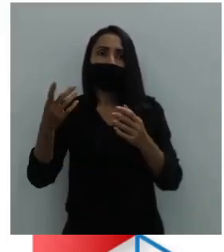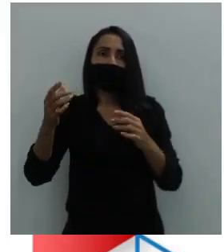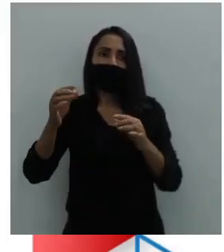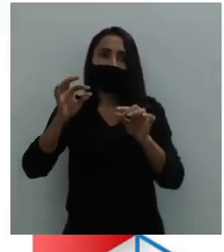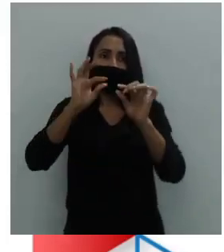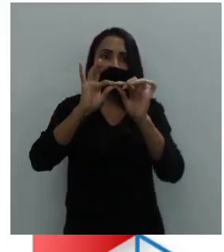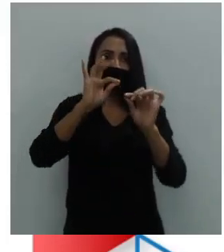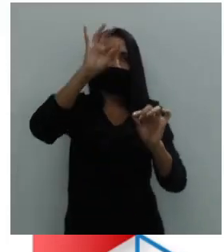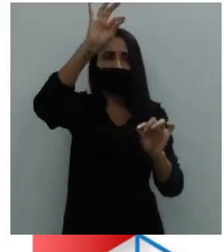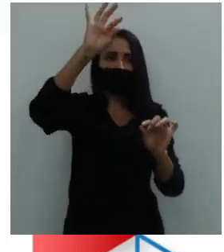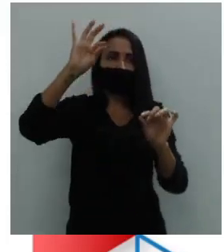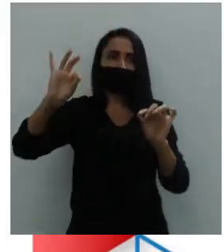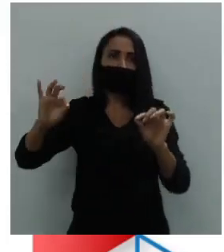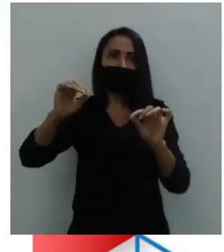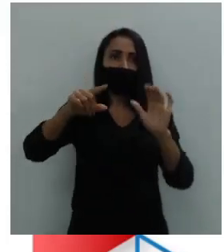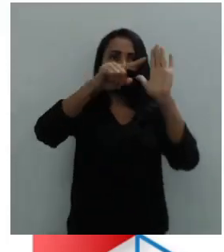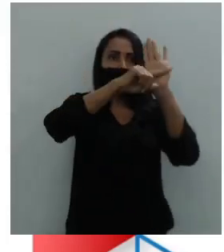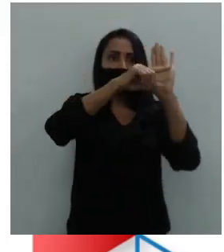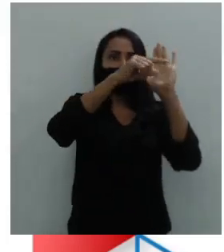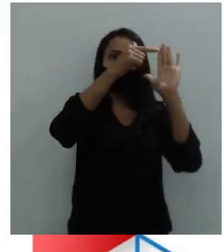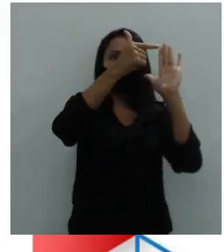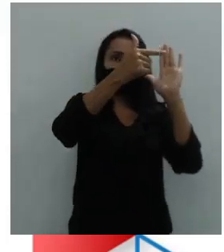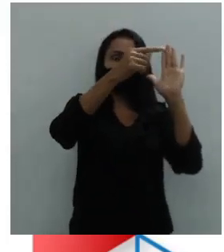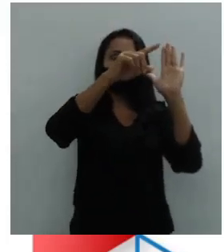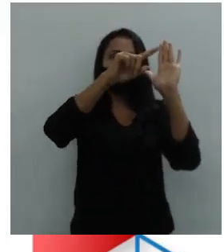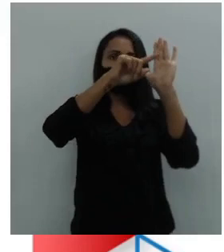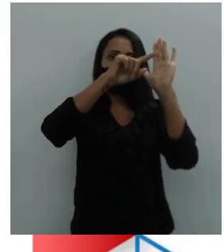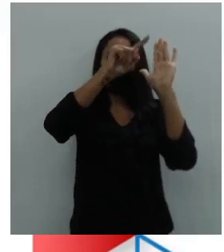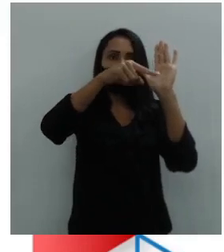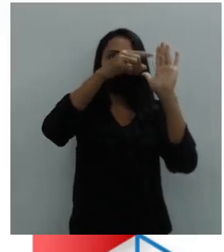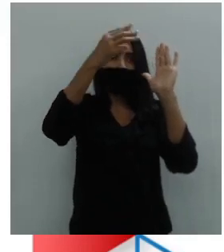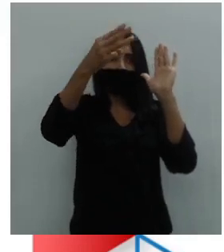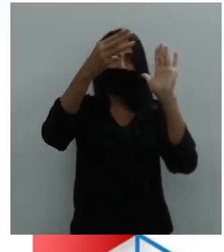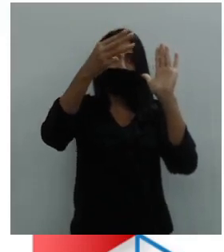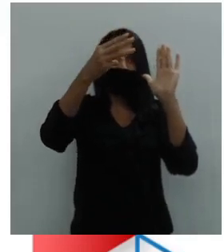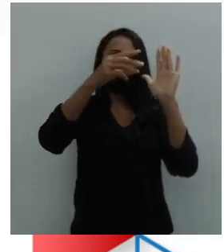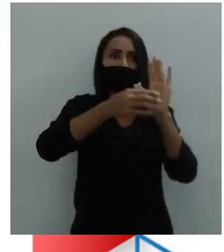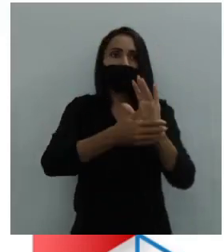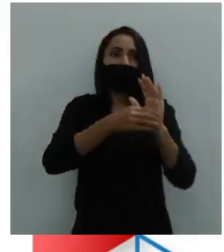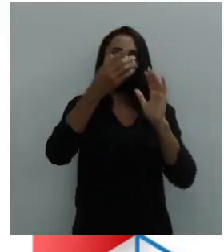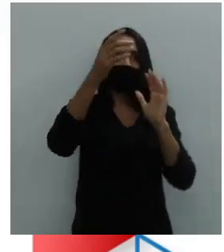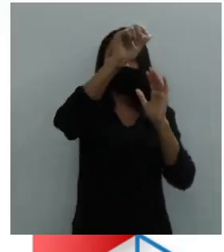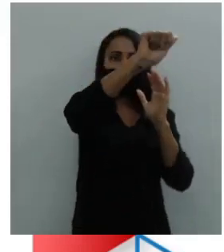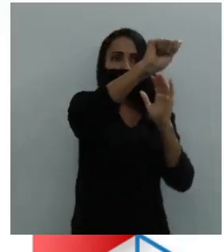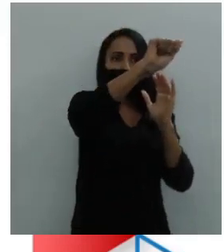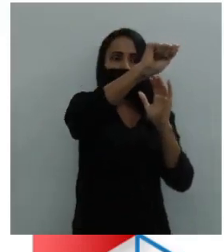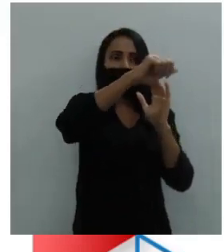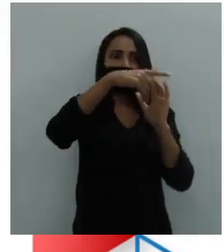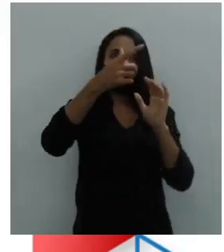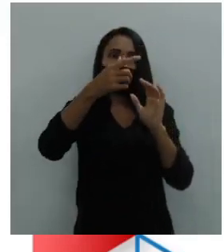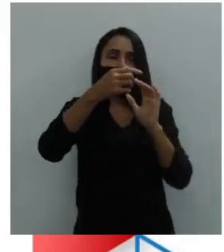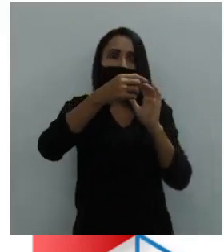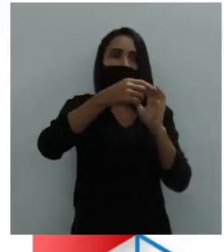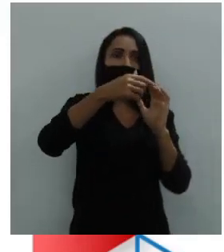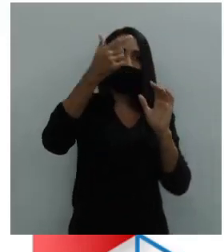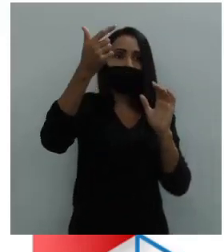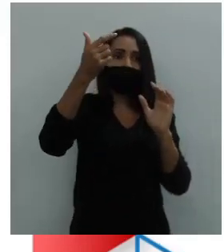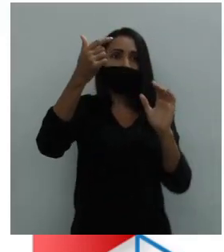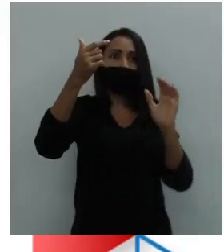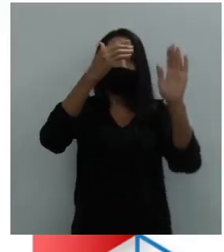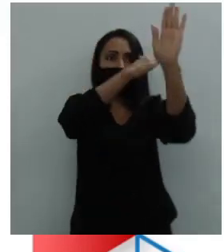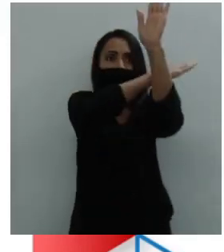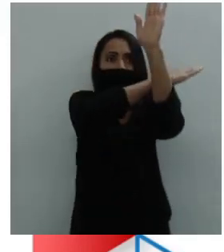dados. Menos 2. Menos 2 é menos 2x. Então, ele está no segundo quadrante, esse